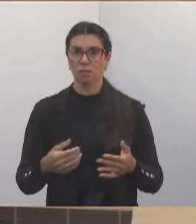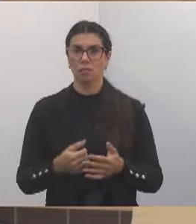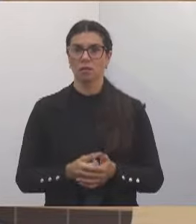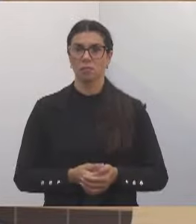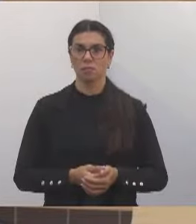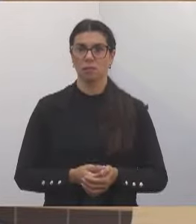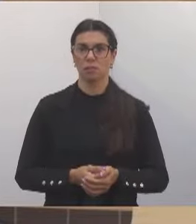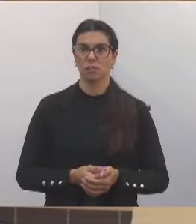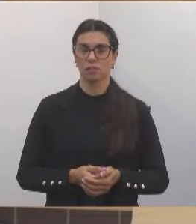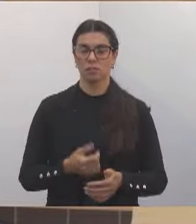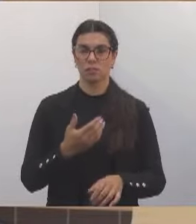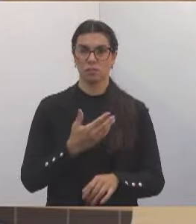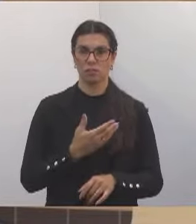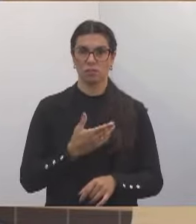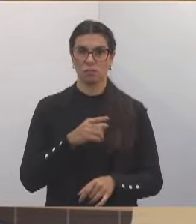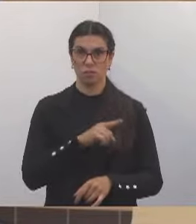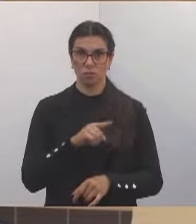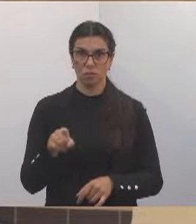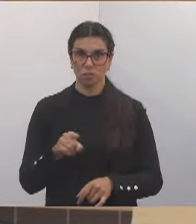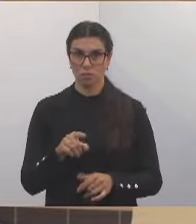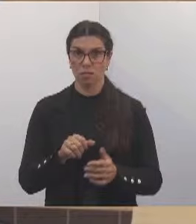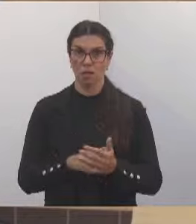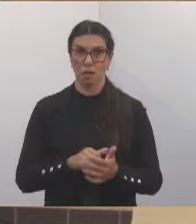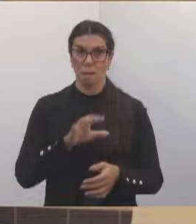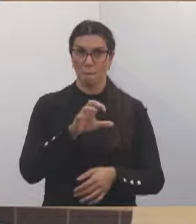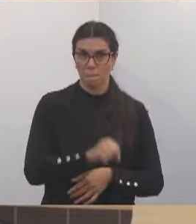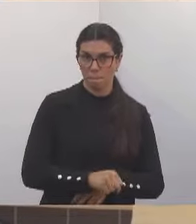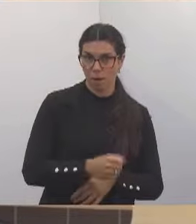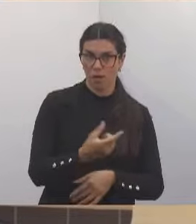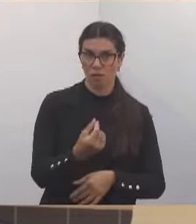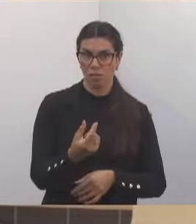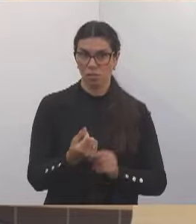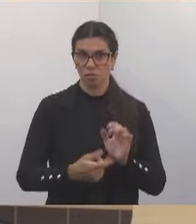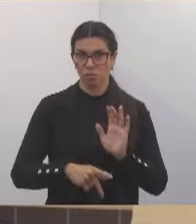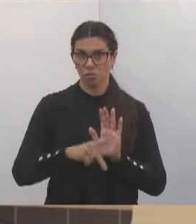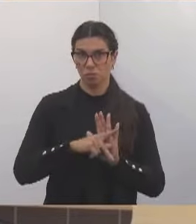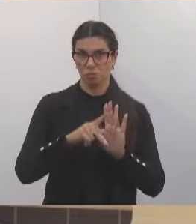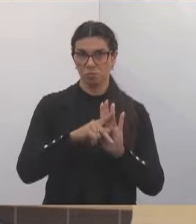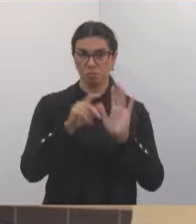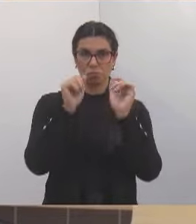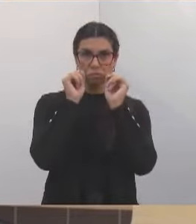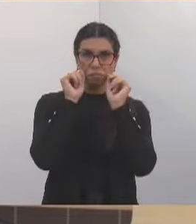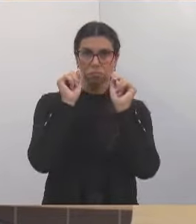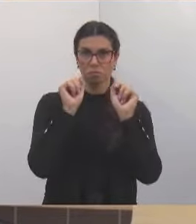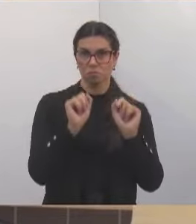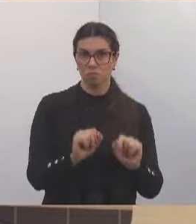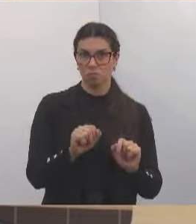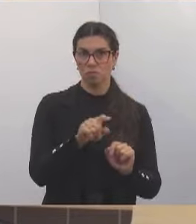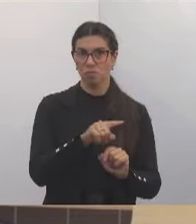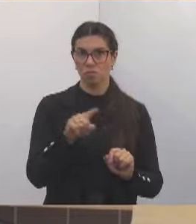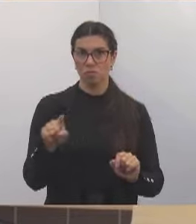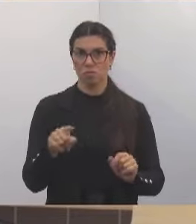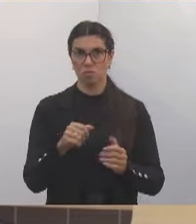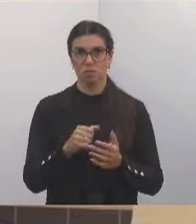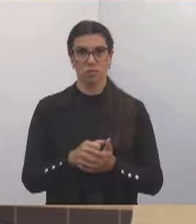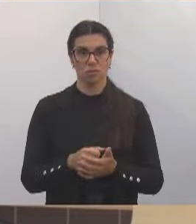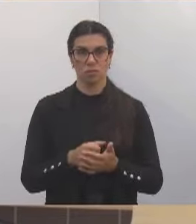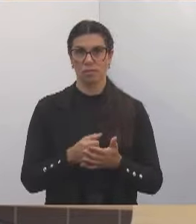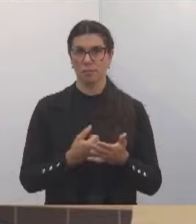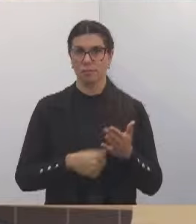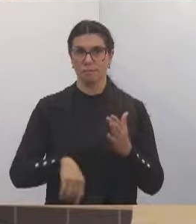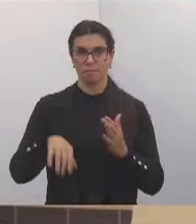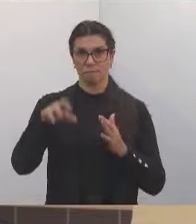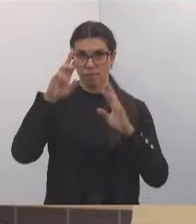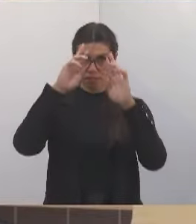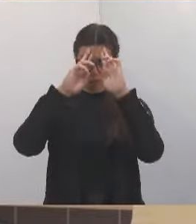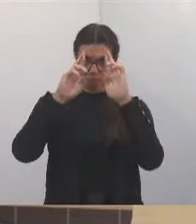admite a prática de rachadinha, você afronta todos esses princípios da administração pública. Não